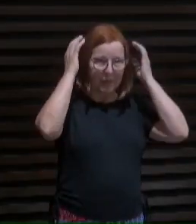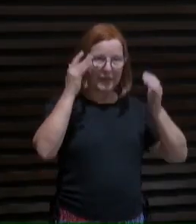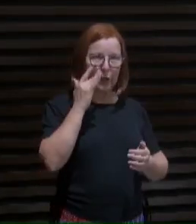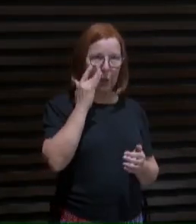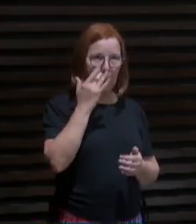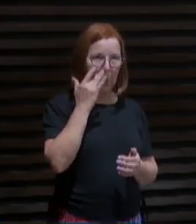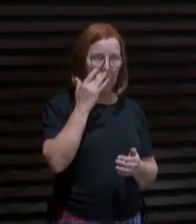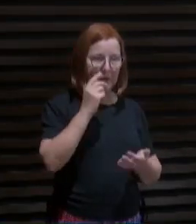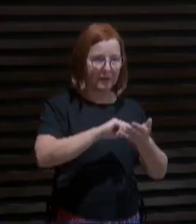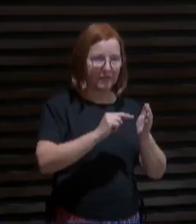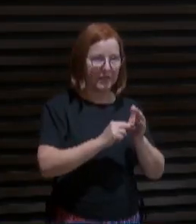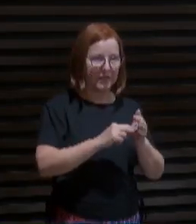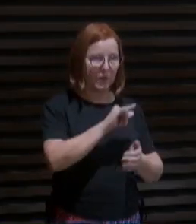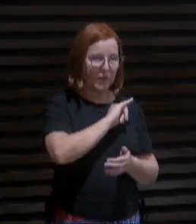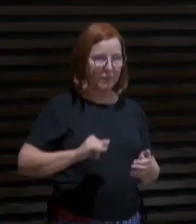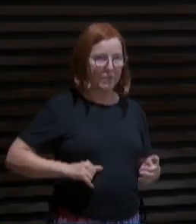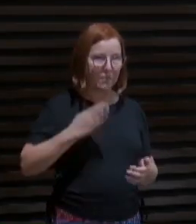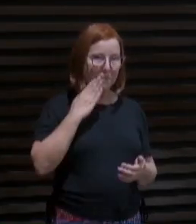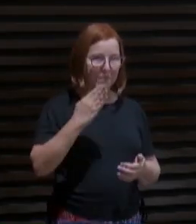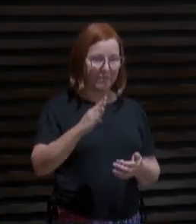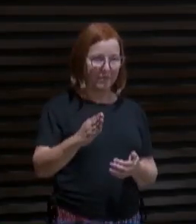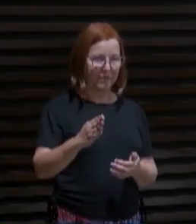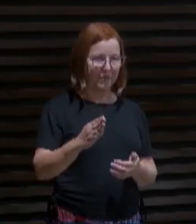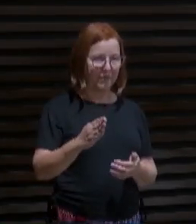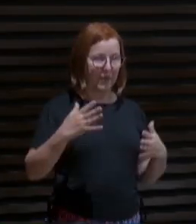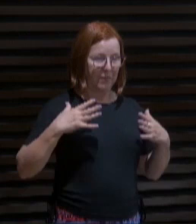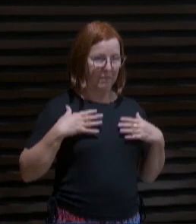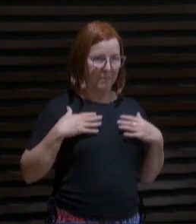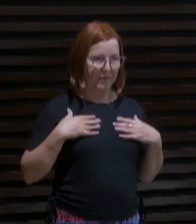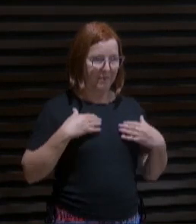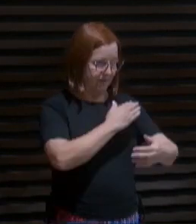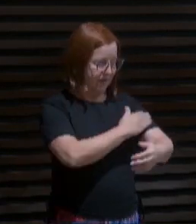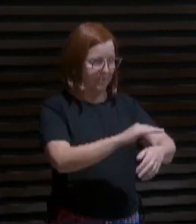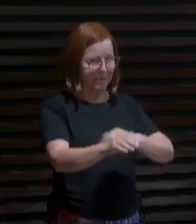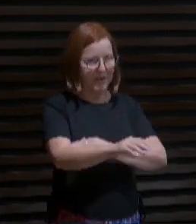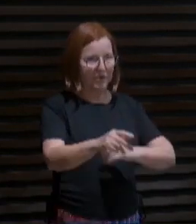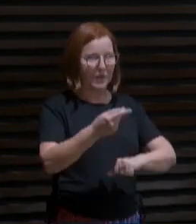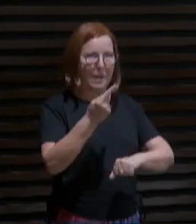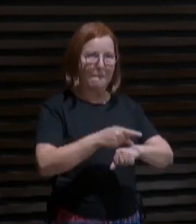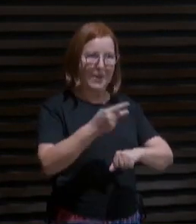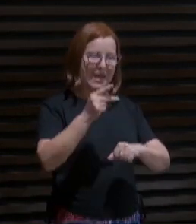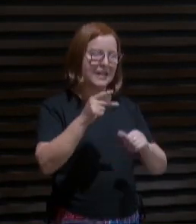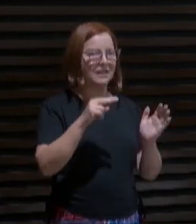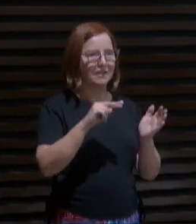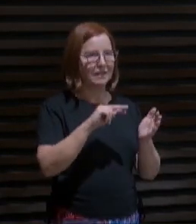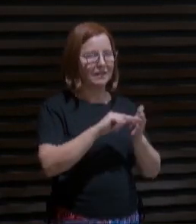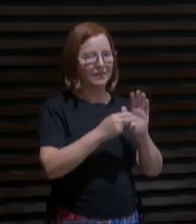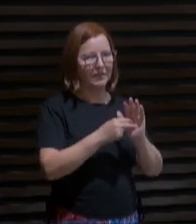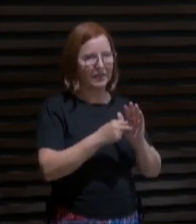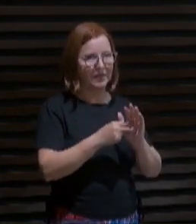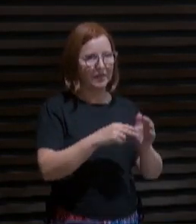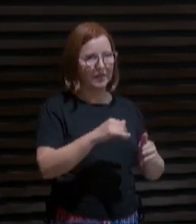que representa o Império Babilônico, o peito e braços de prata que representa o